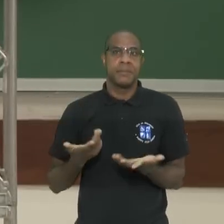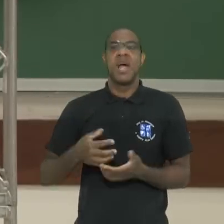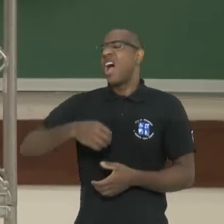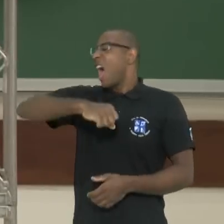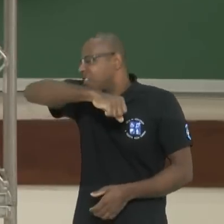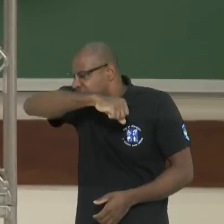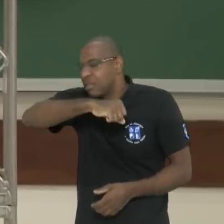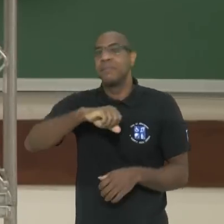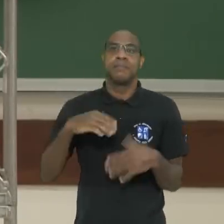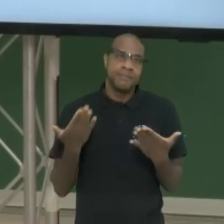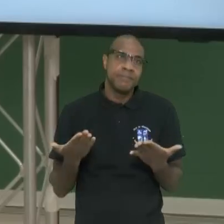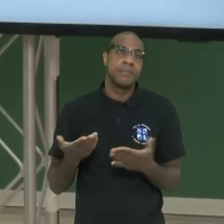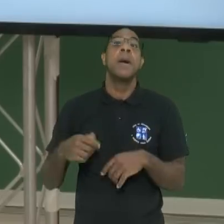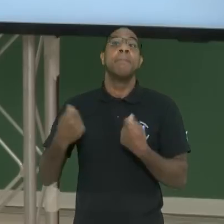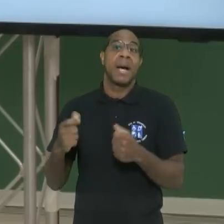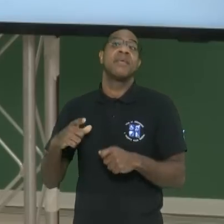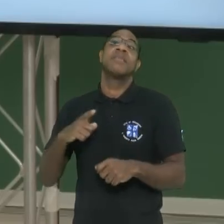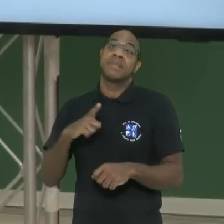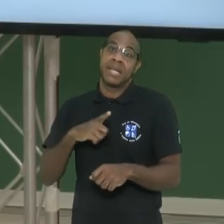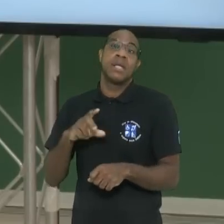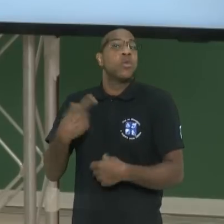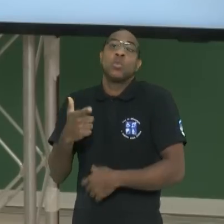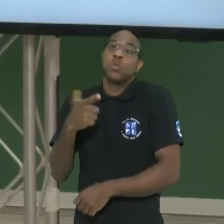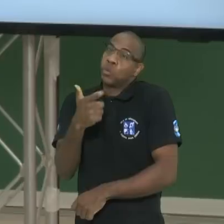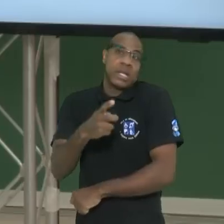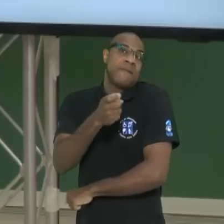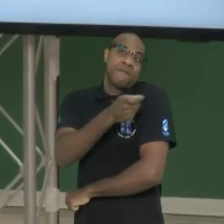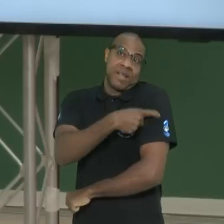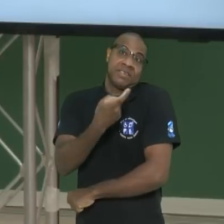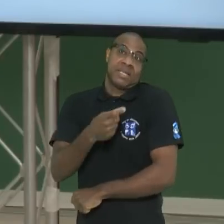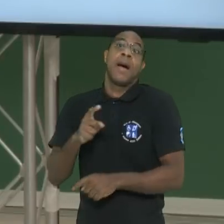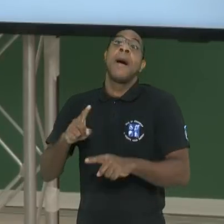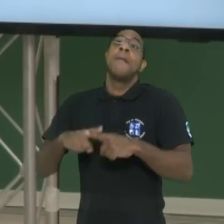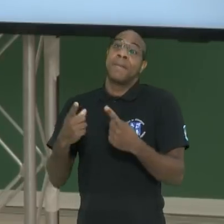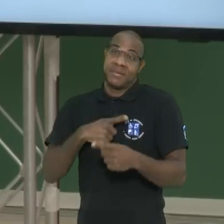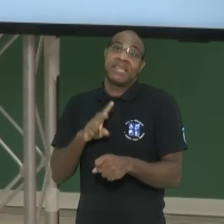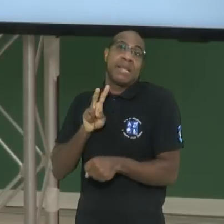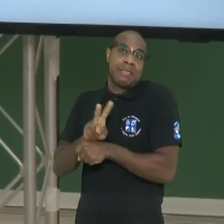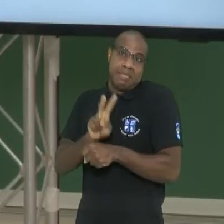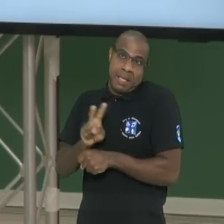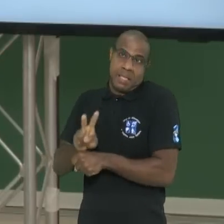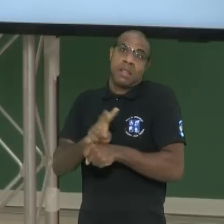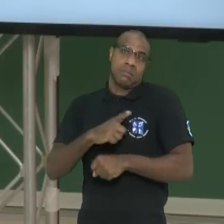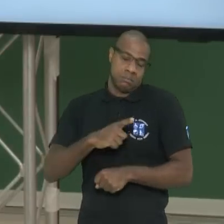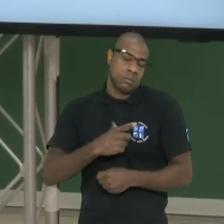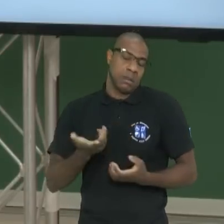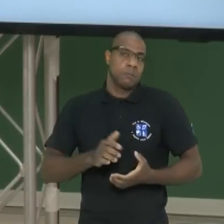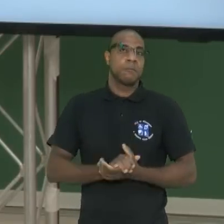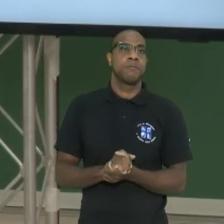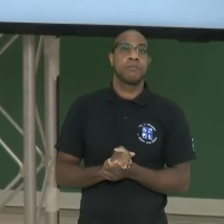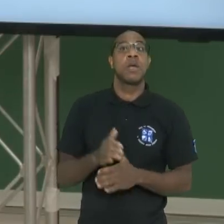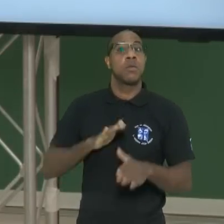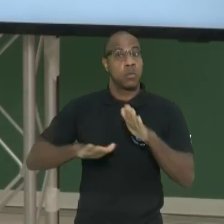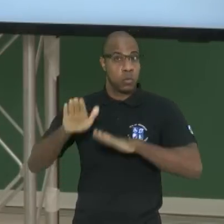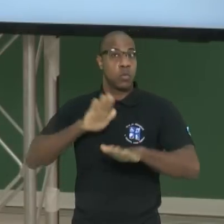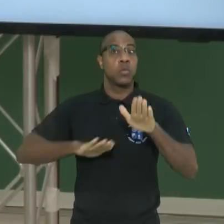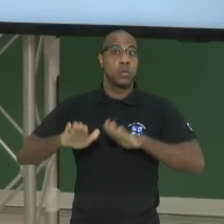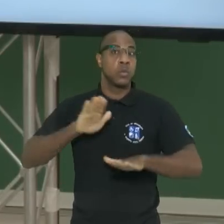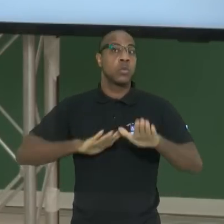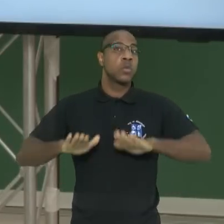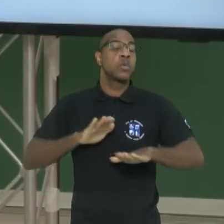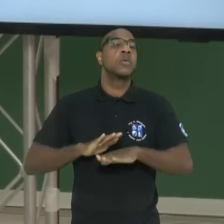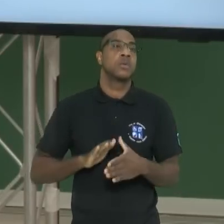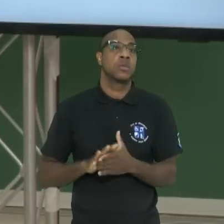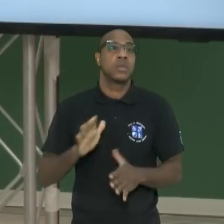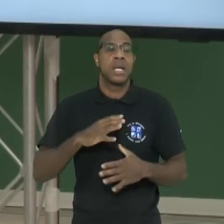mas existe tratamento e existe cura. Muito importante a gente lembrar disso. Ficar atento aos sintomas da hanseníase, que